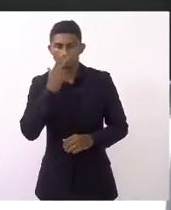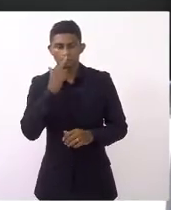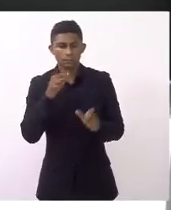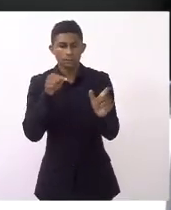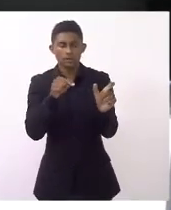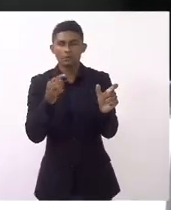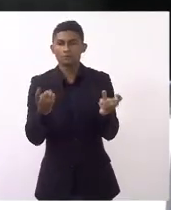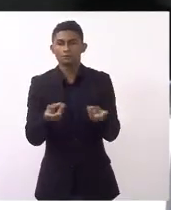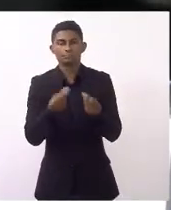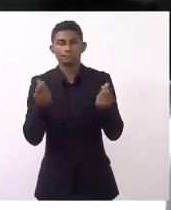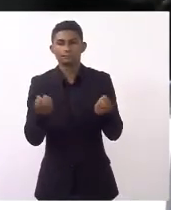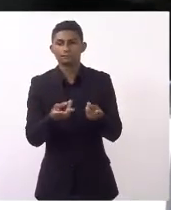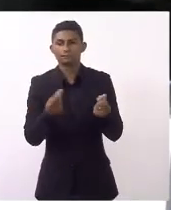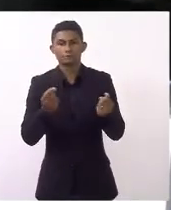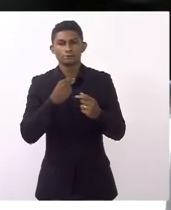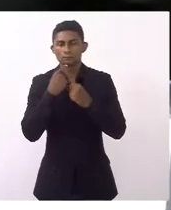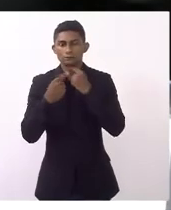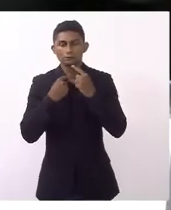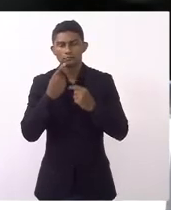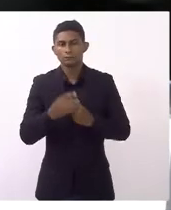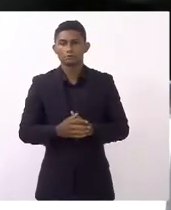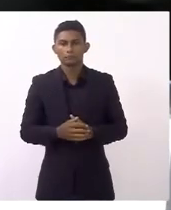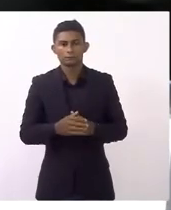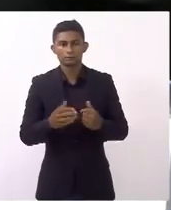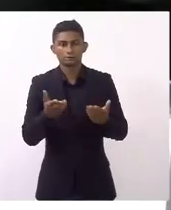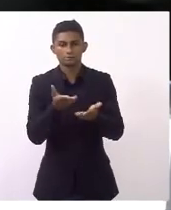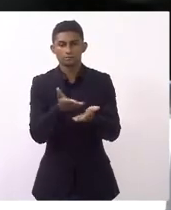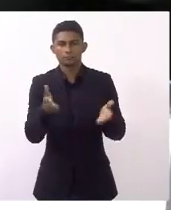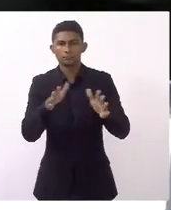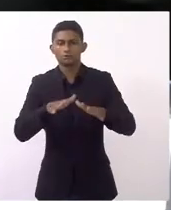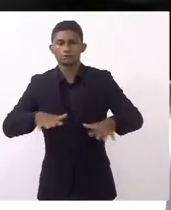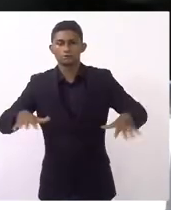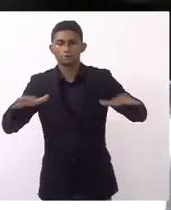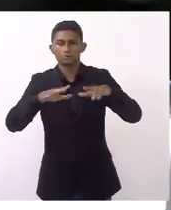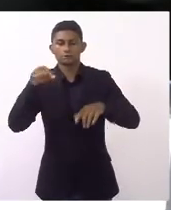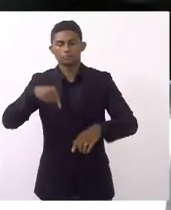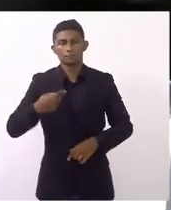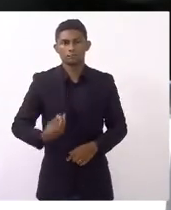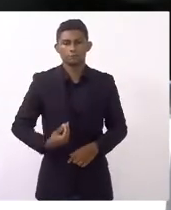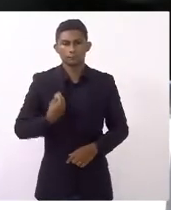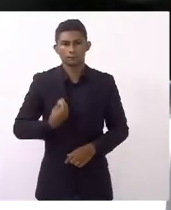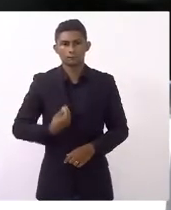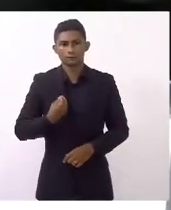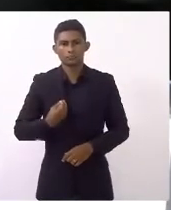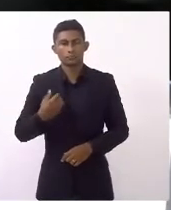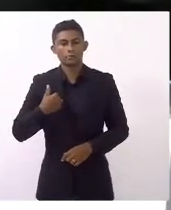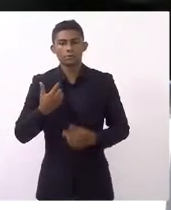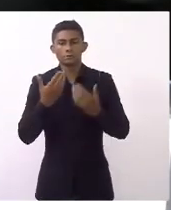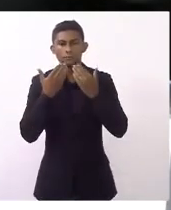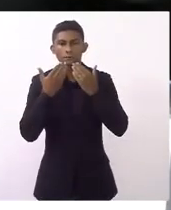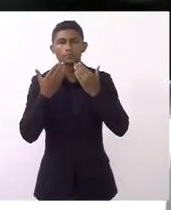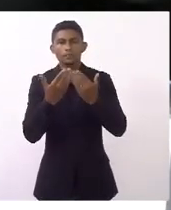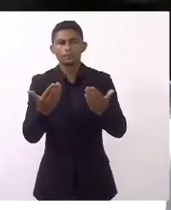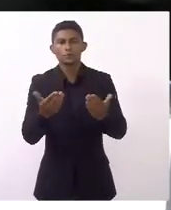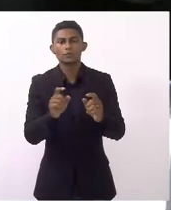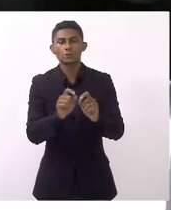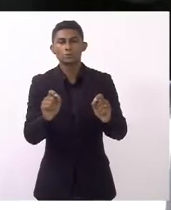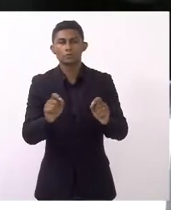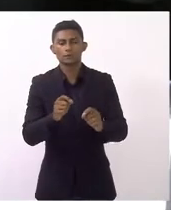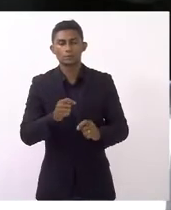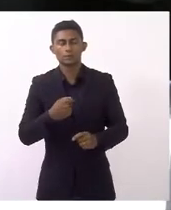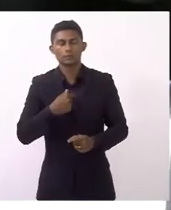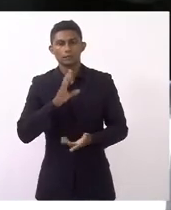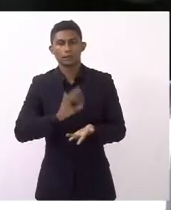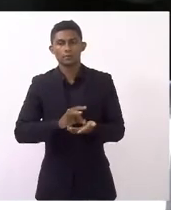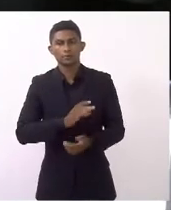para dedicar a todos vocês que estão aqui eu só posso pedir com todo meu